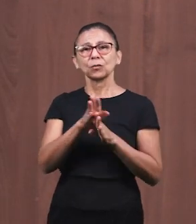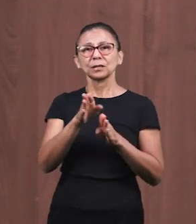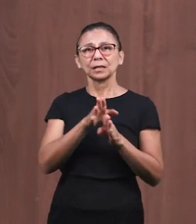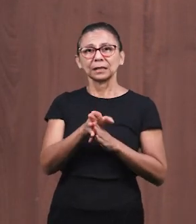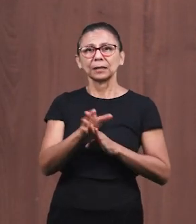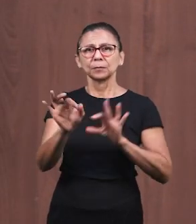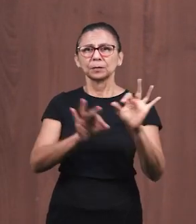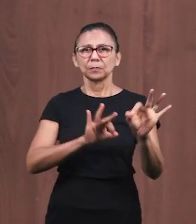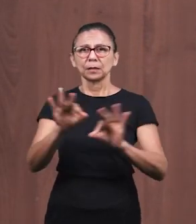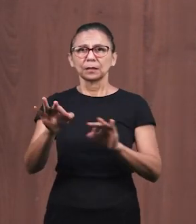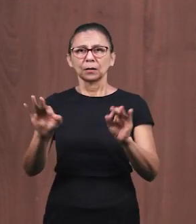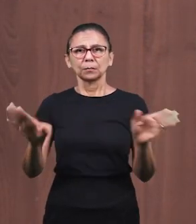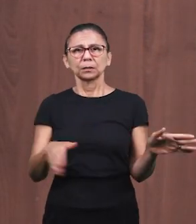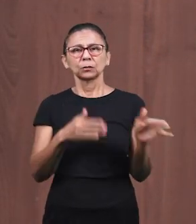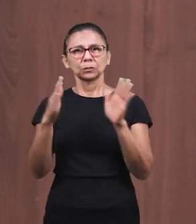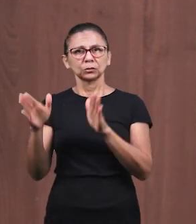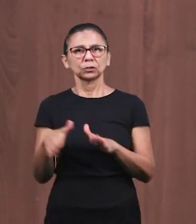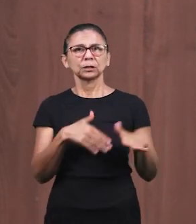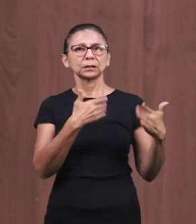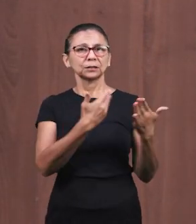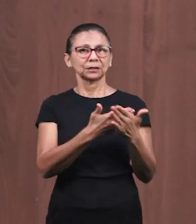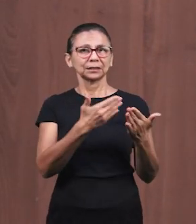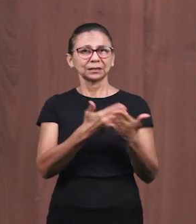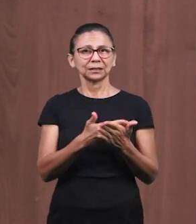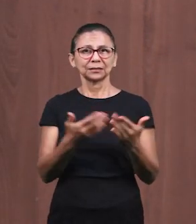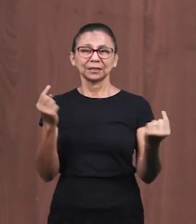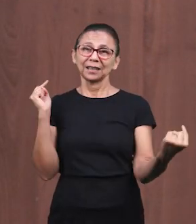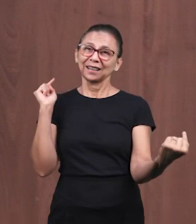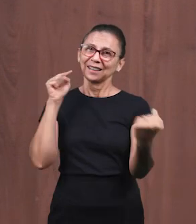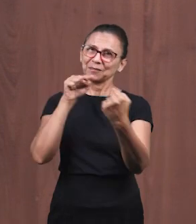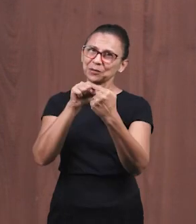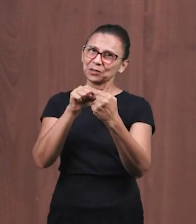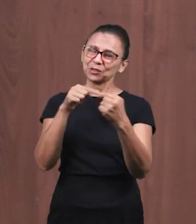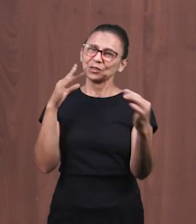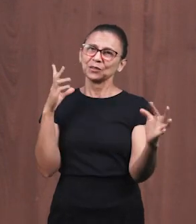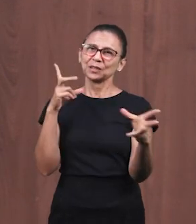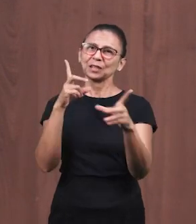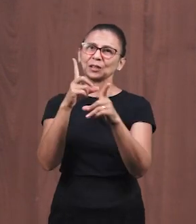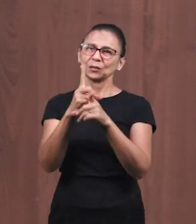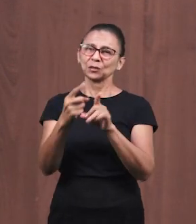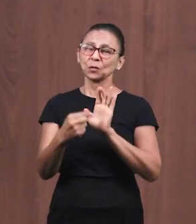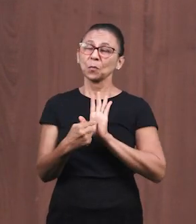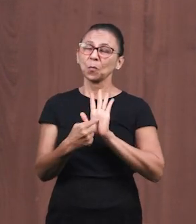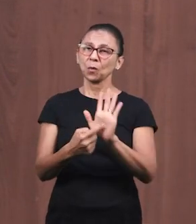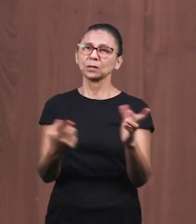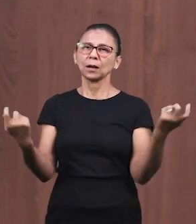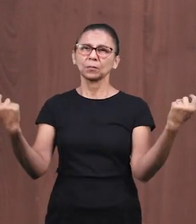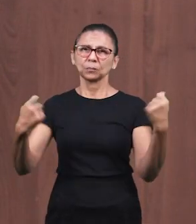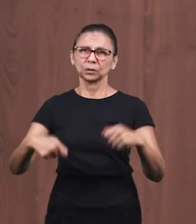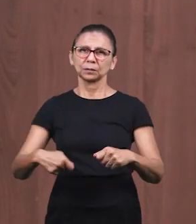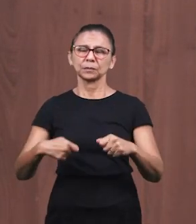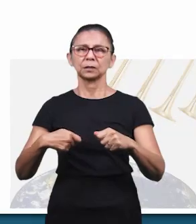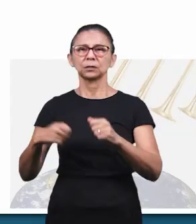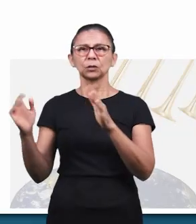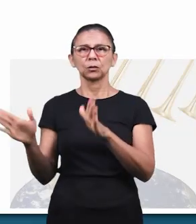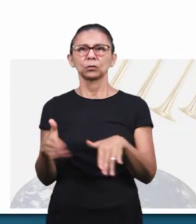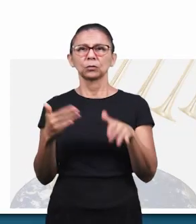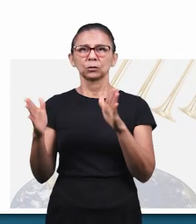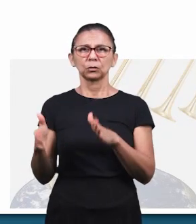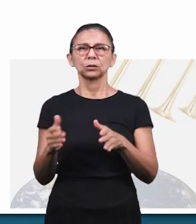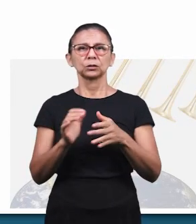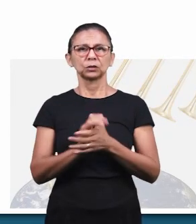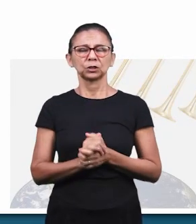estudo. Este é o objetivo do nosso encontro: apresentar possibilidades de rotina de estudos